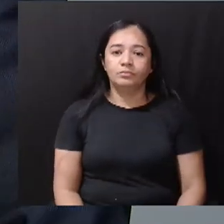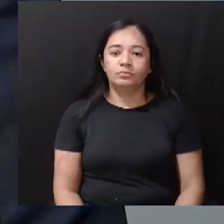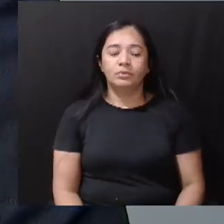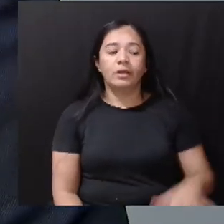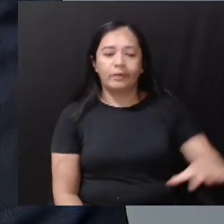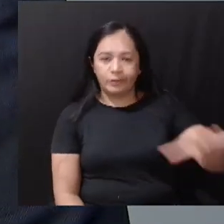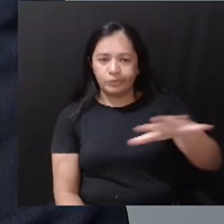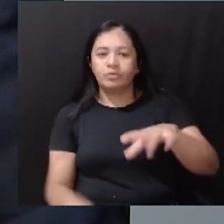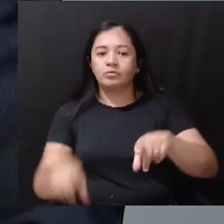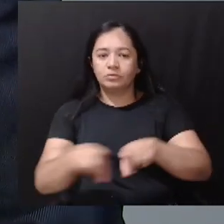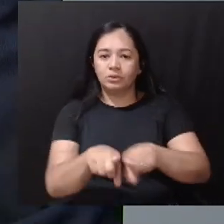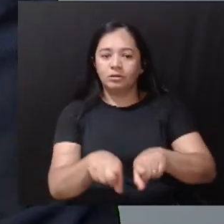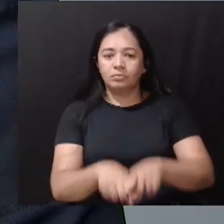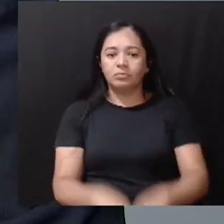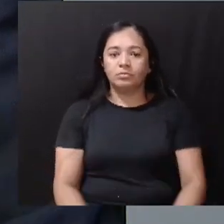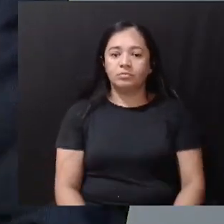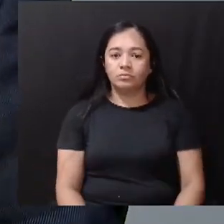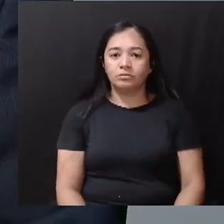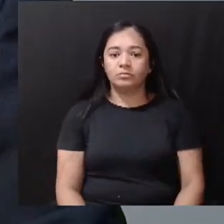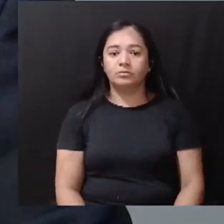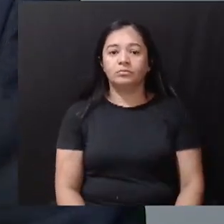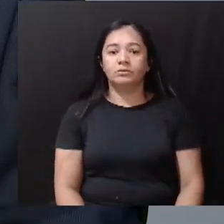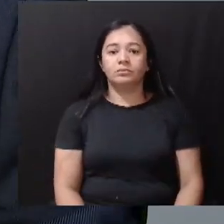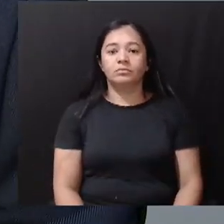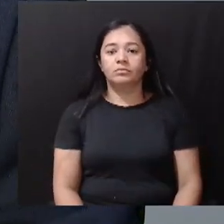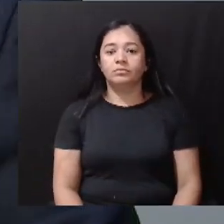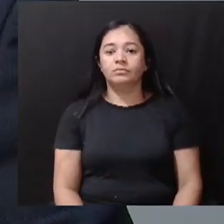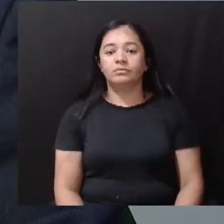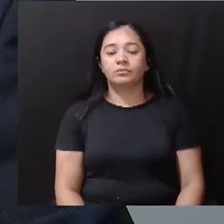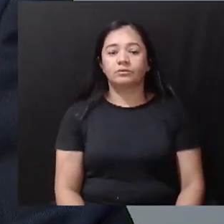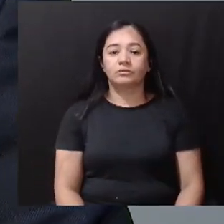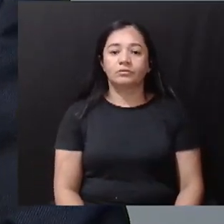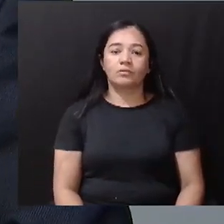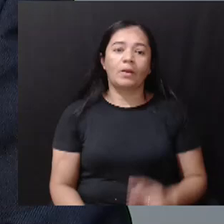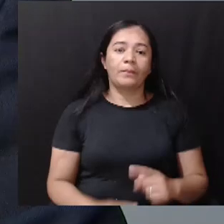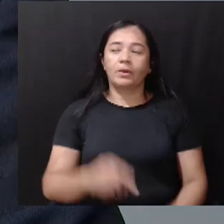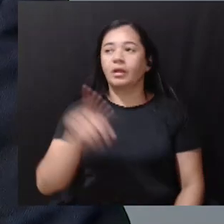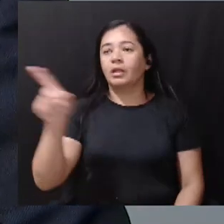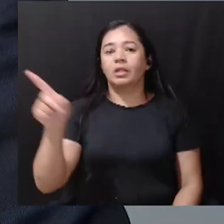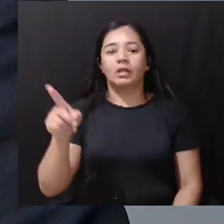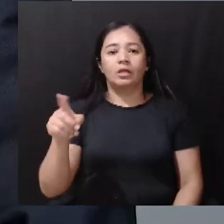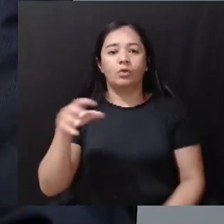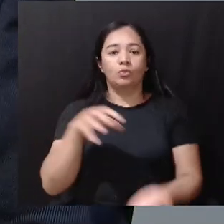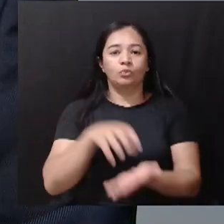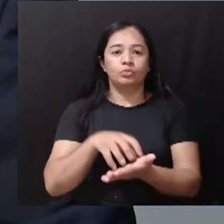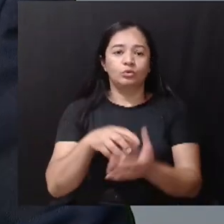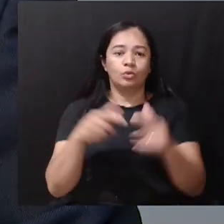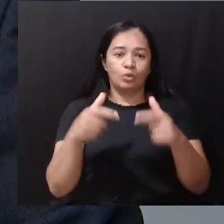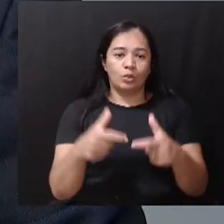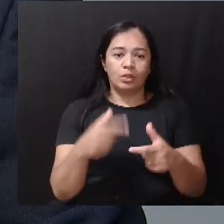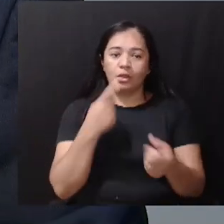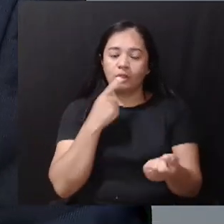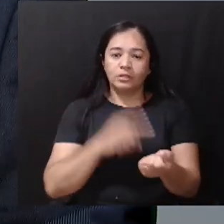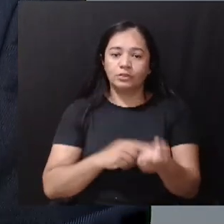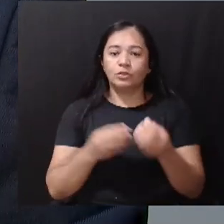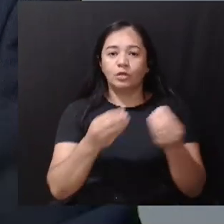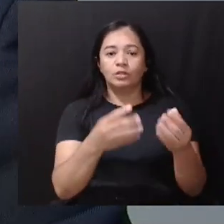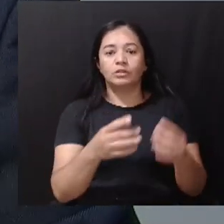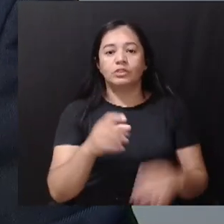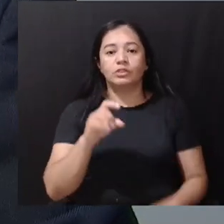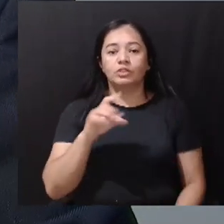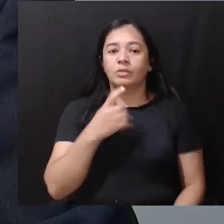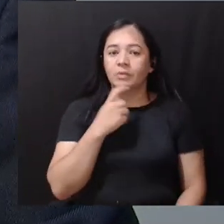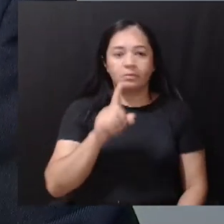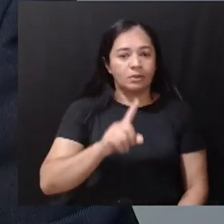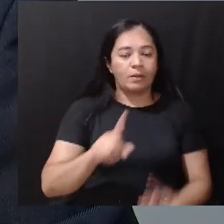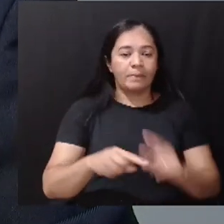até para a própria região, como a Hemocentro é um local que doa sangue não só para Campinas, mas para a